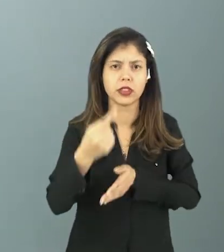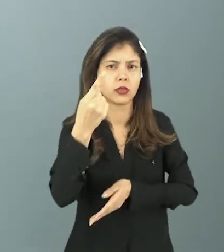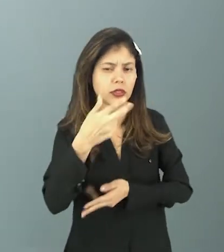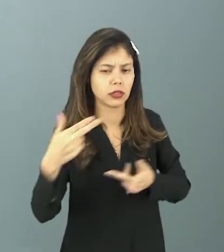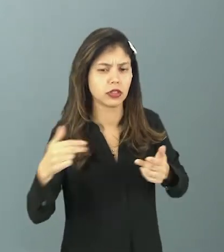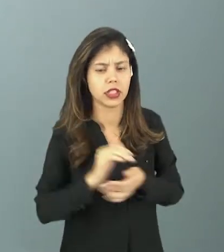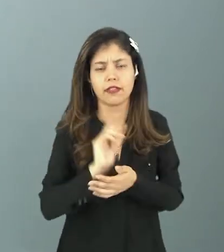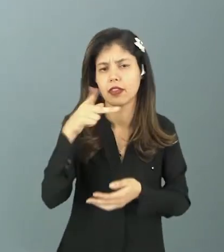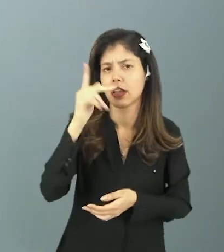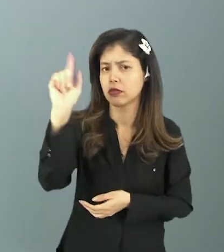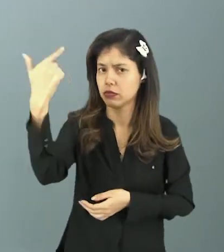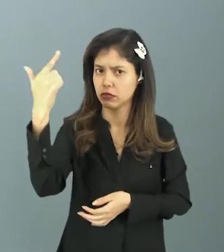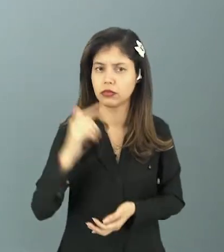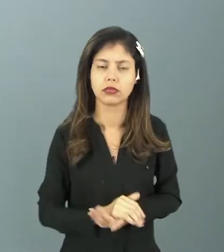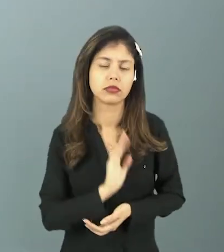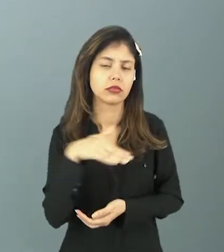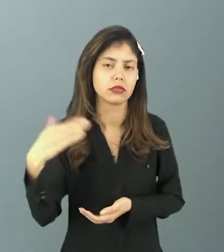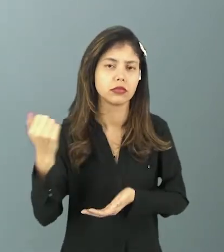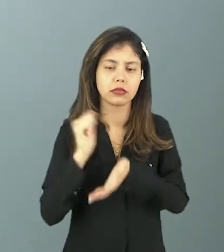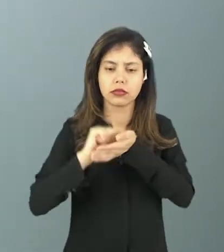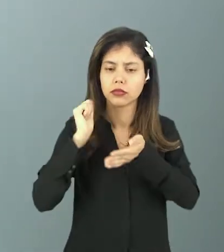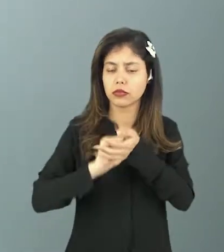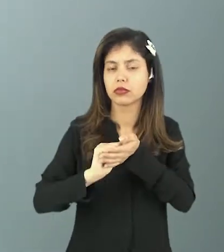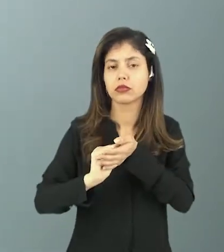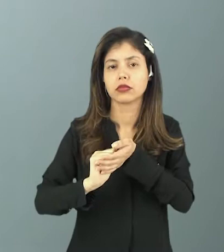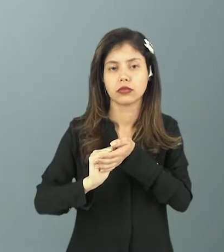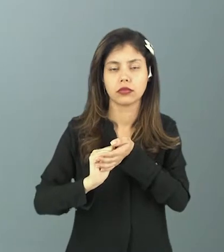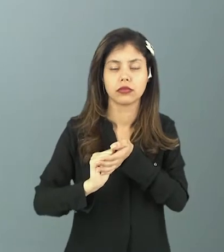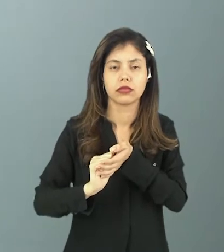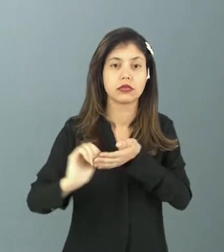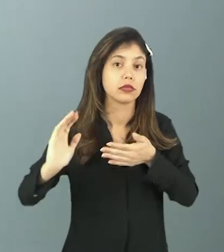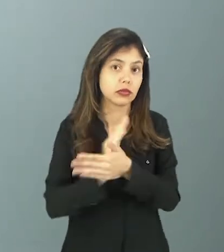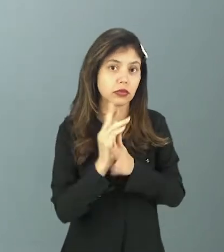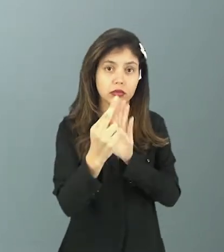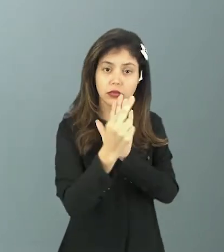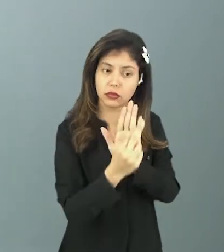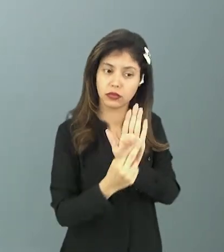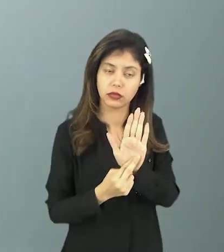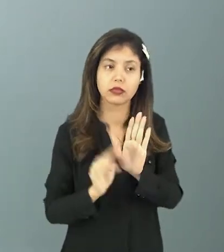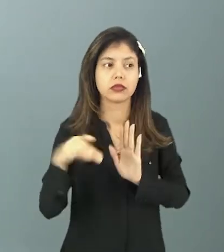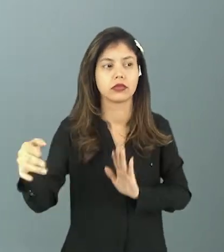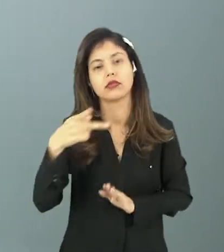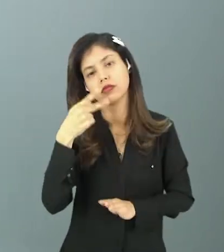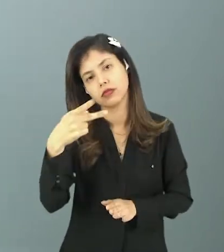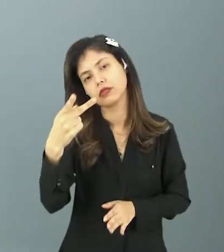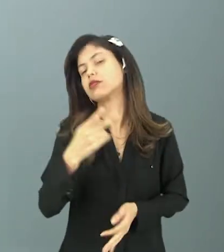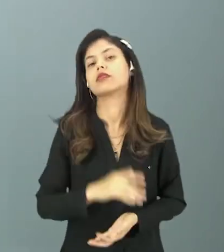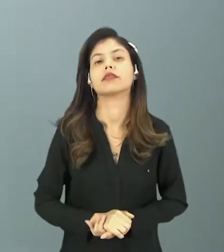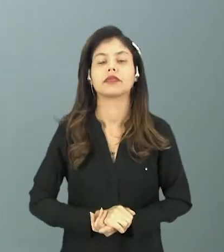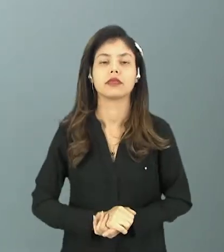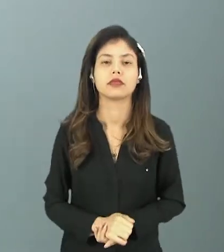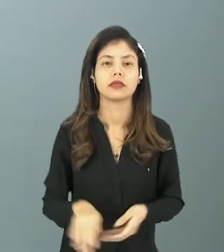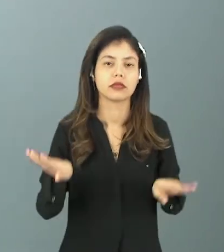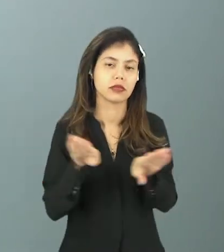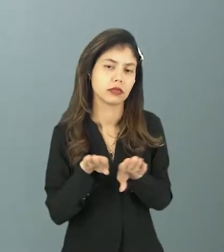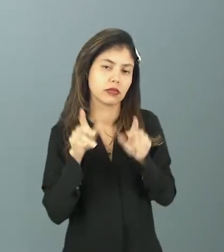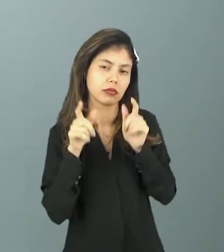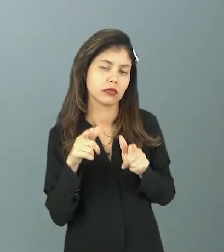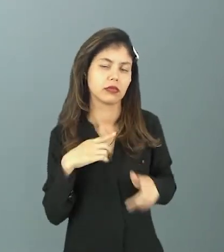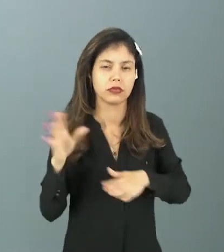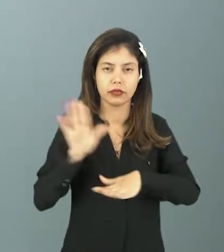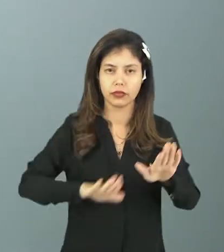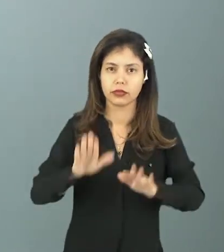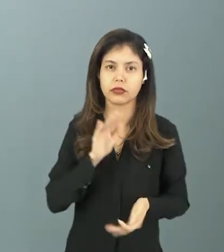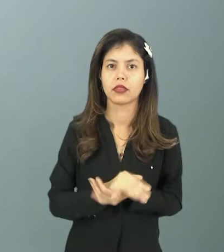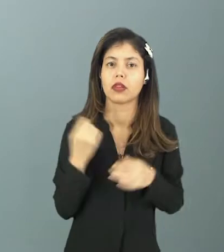e falar é outra. Quando eu escrevo, eu uso algumas regras diferentes quando eu falo, tá? Então a gente tem que ter esse cuidado